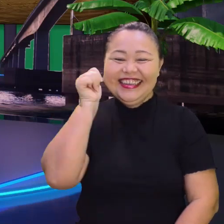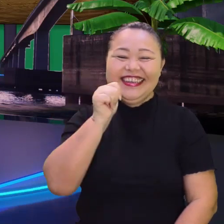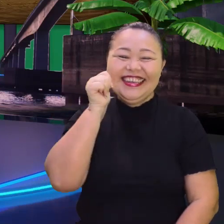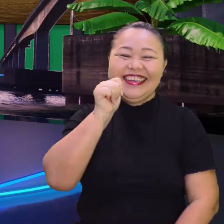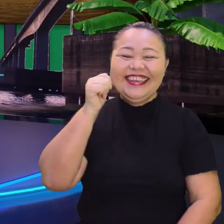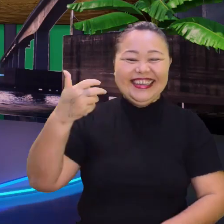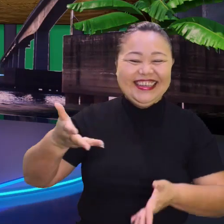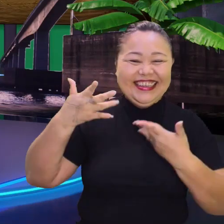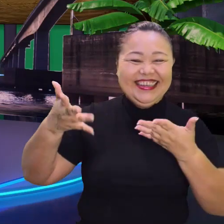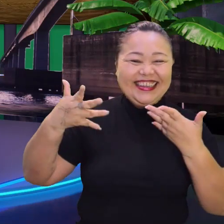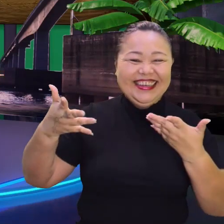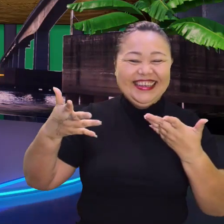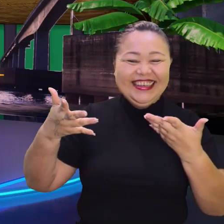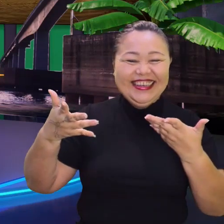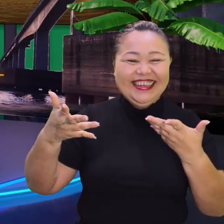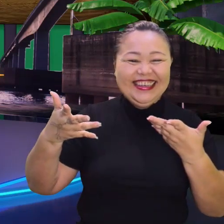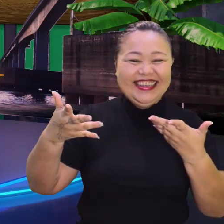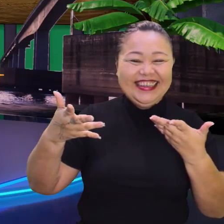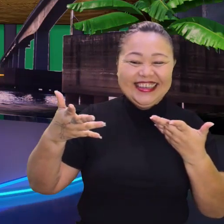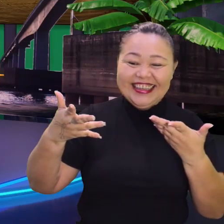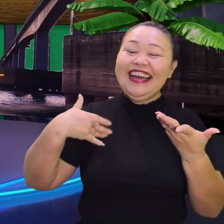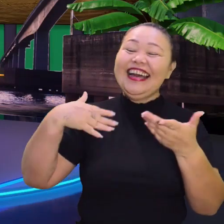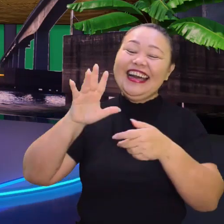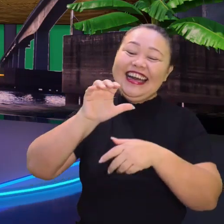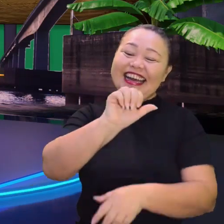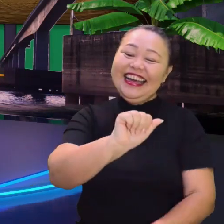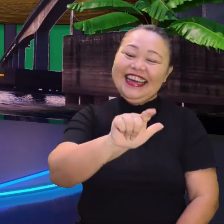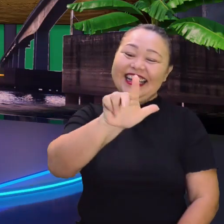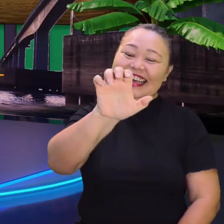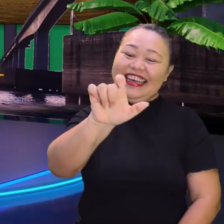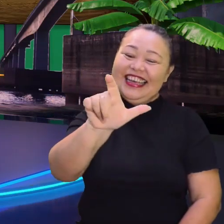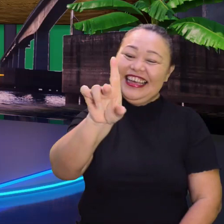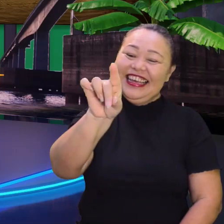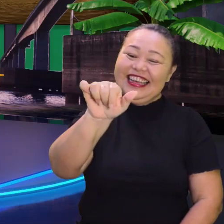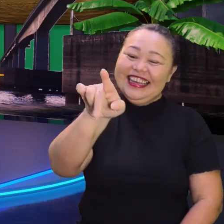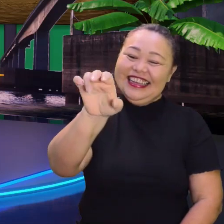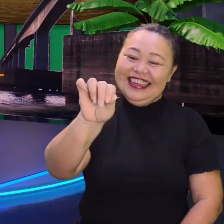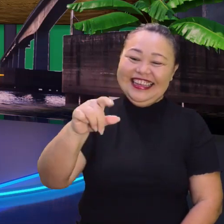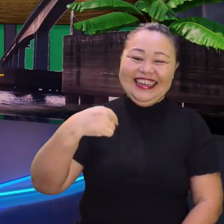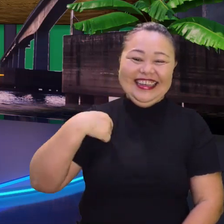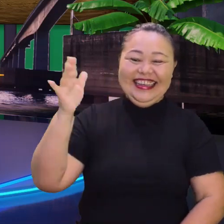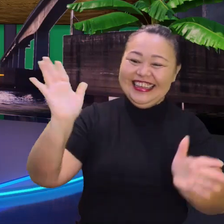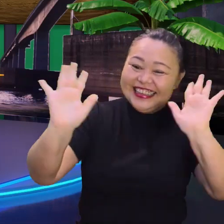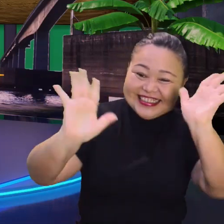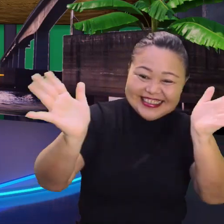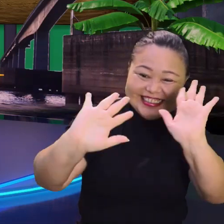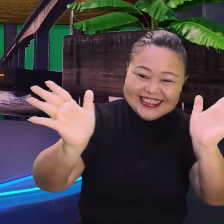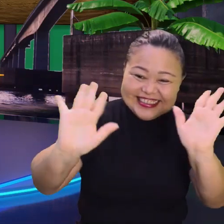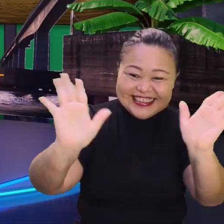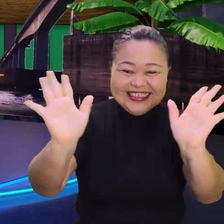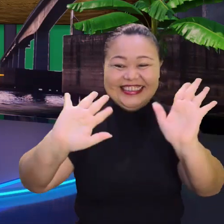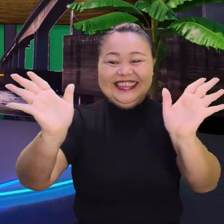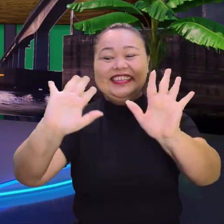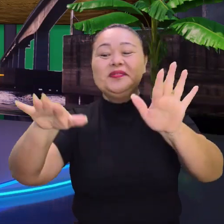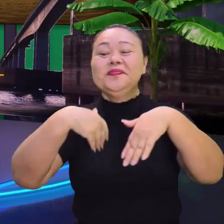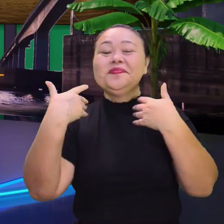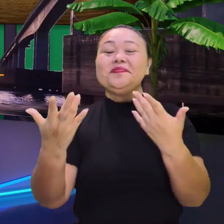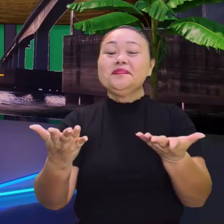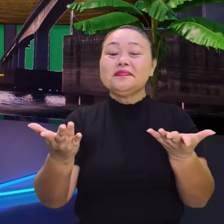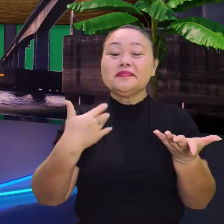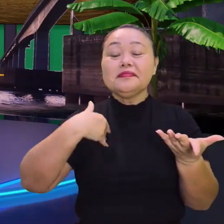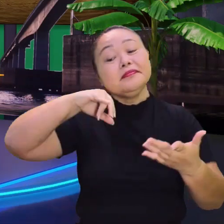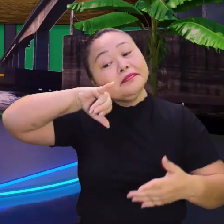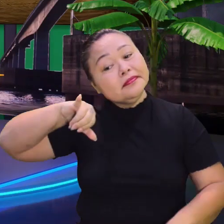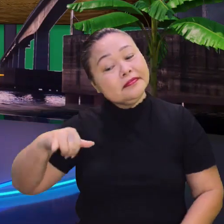alegria. Falar de quem? Da Aldelinda. Olha ela ali, rapaz, sorridente como sempre. Isso aí.